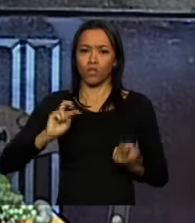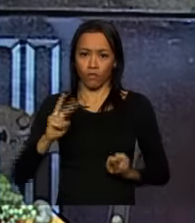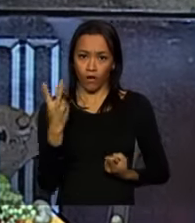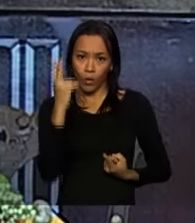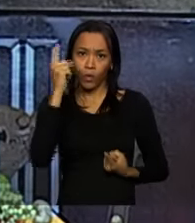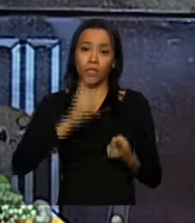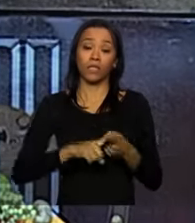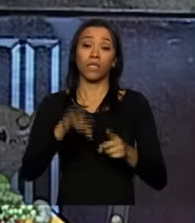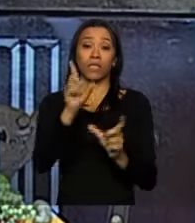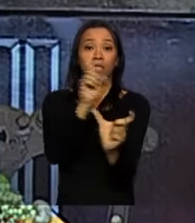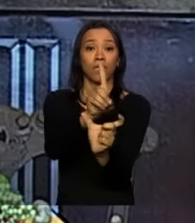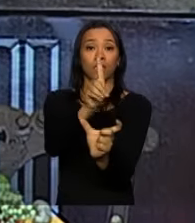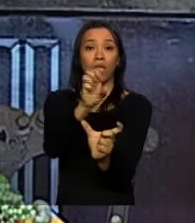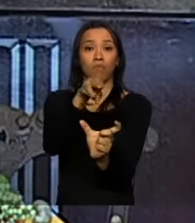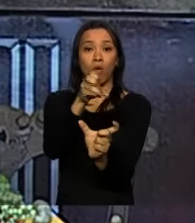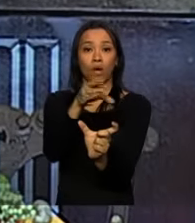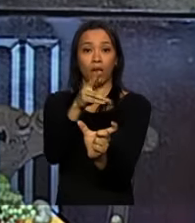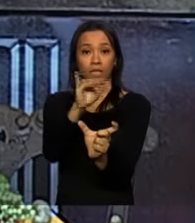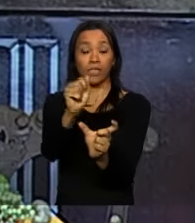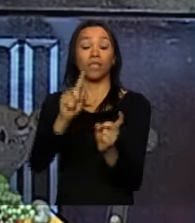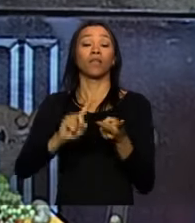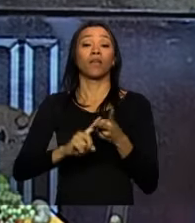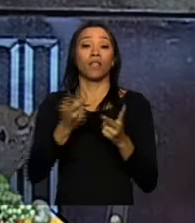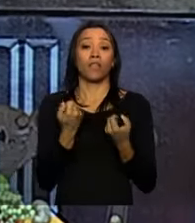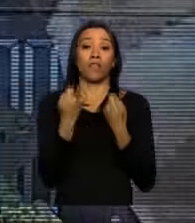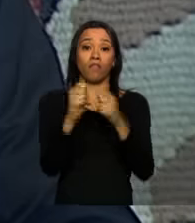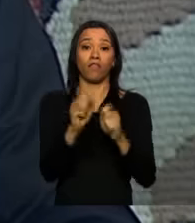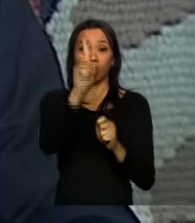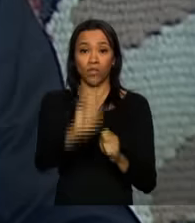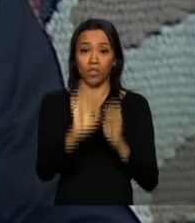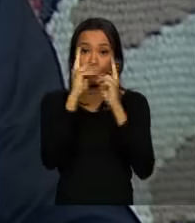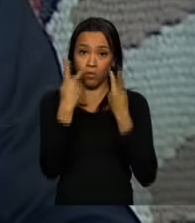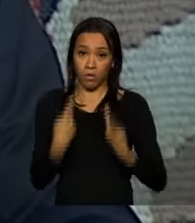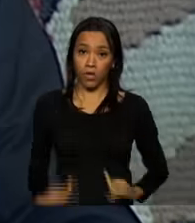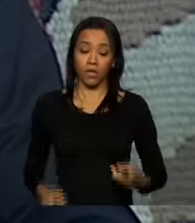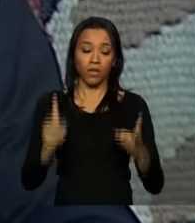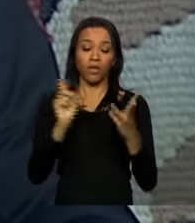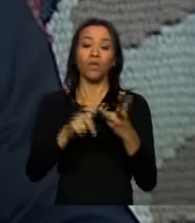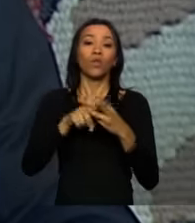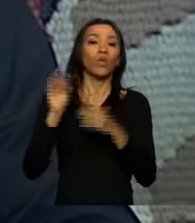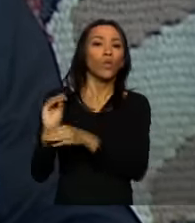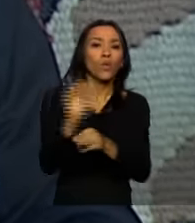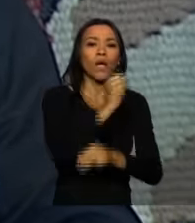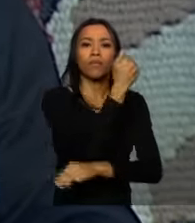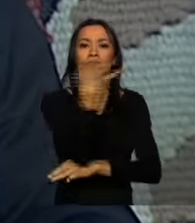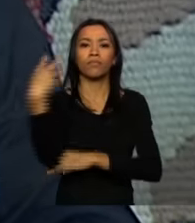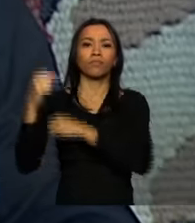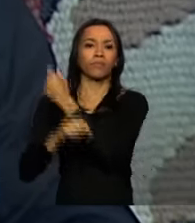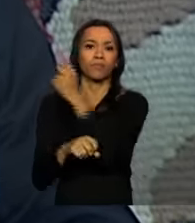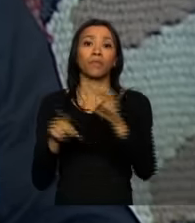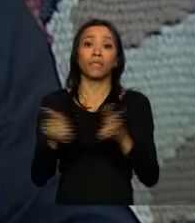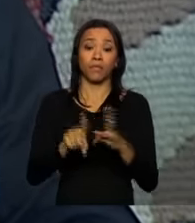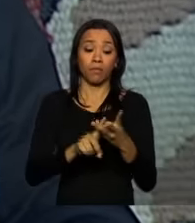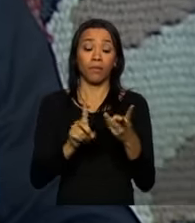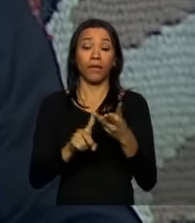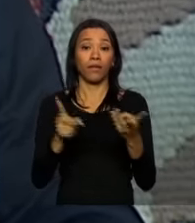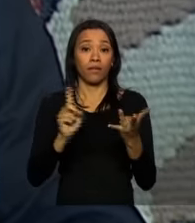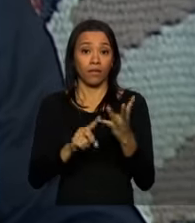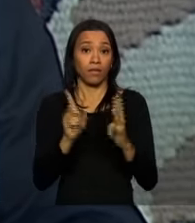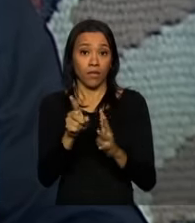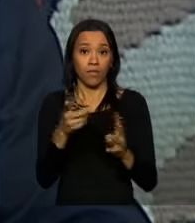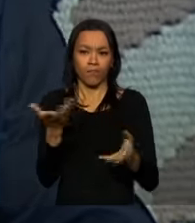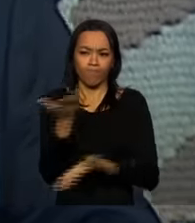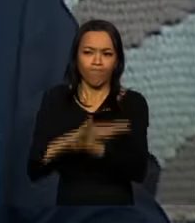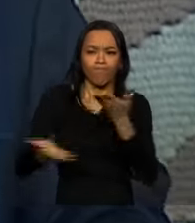a democracia, a defesa dos direitos humanos, a sustentabilidade ambiental e a defesa do multilateralismo.